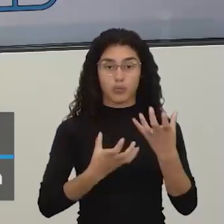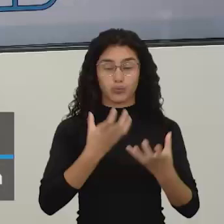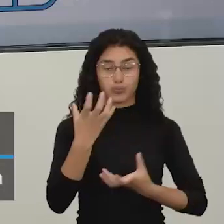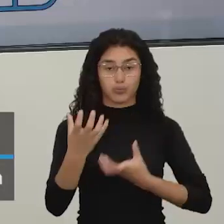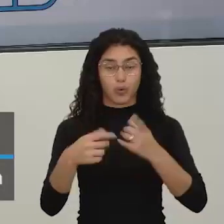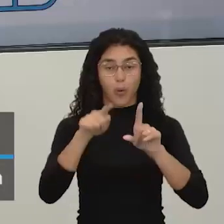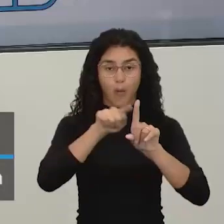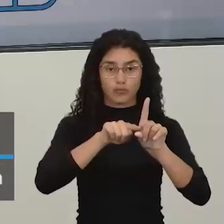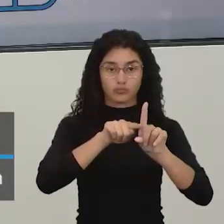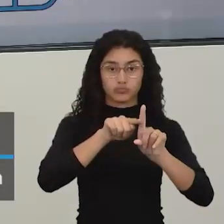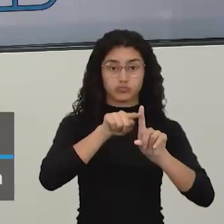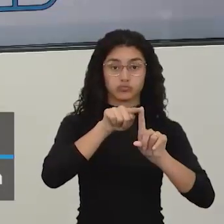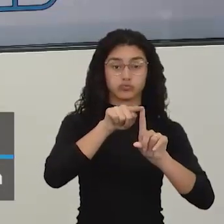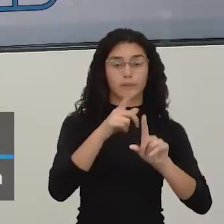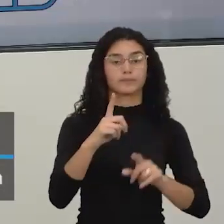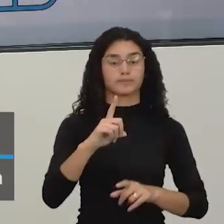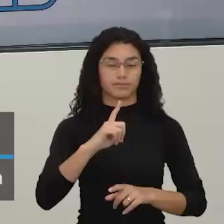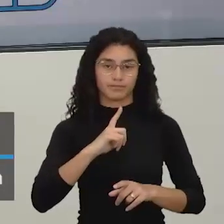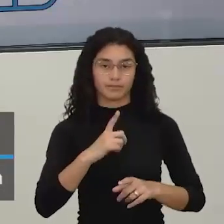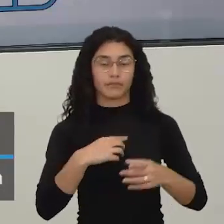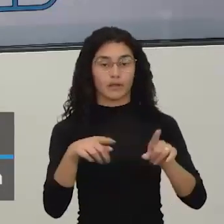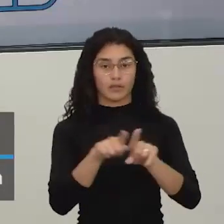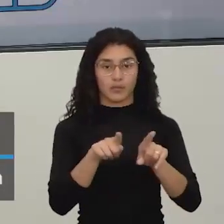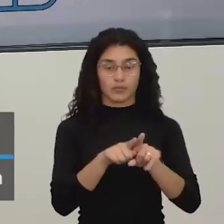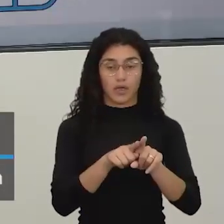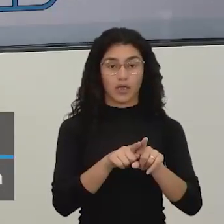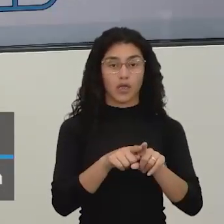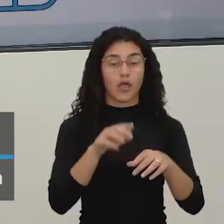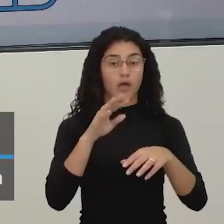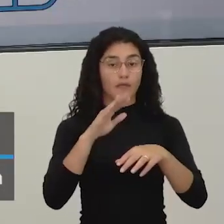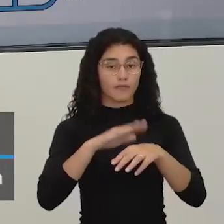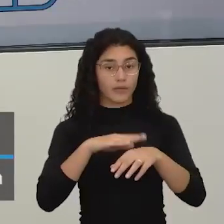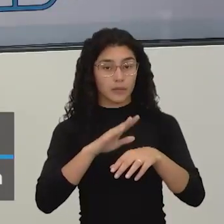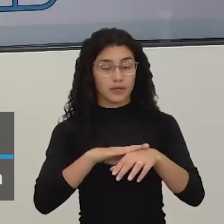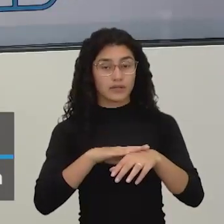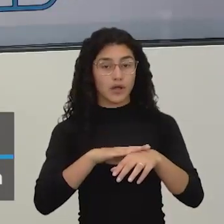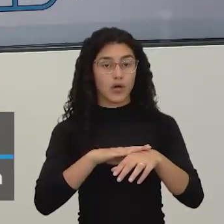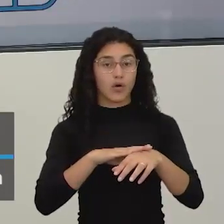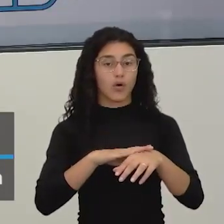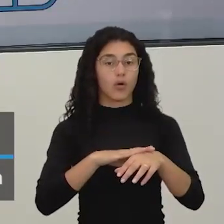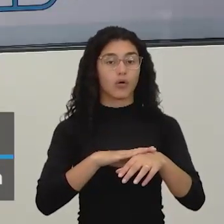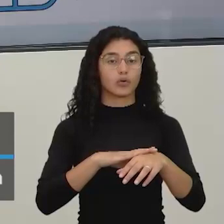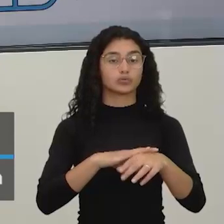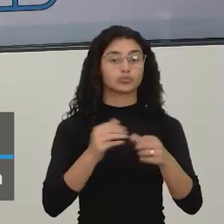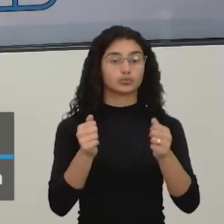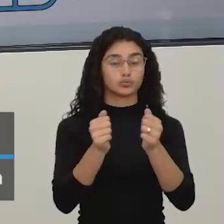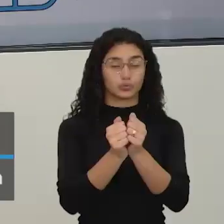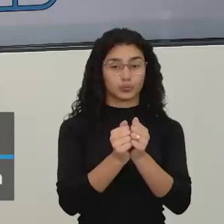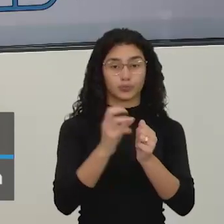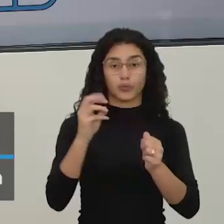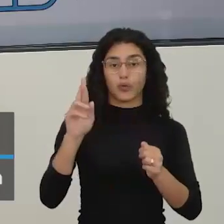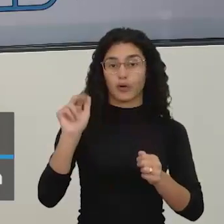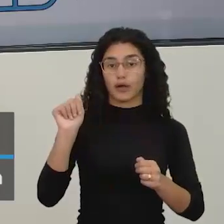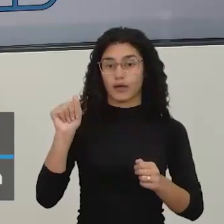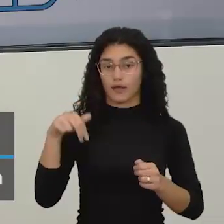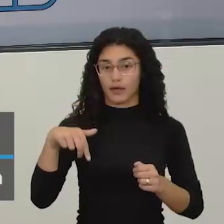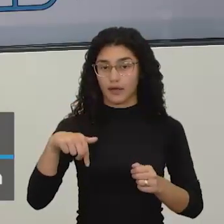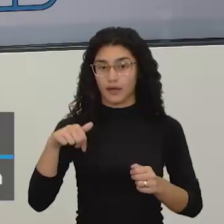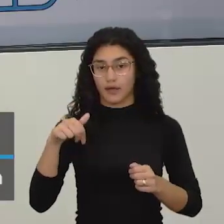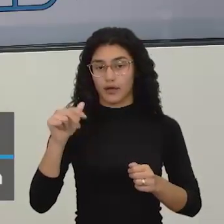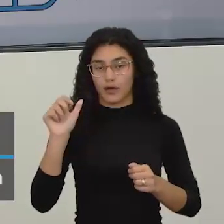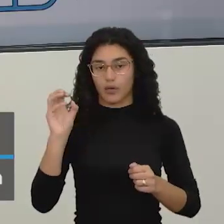elevação da temperatura, eu teria então a formação de compostos orgânicos a partir daí. E uma coisa